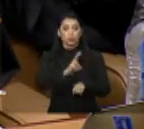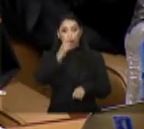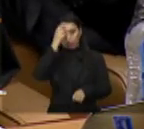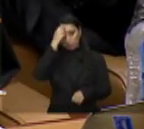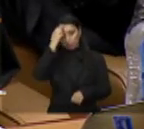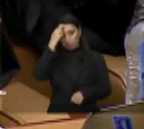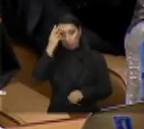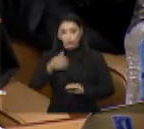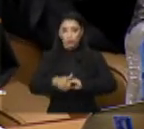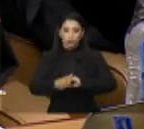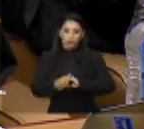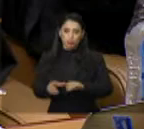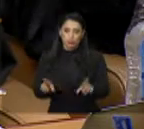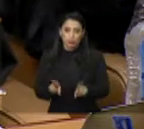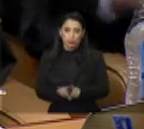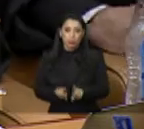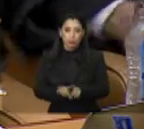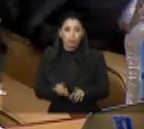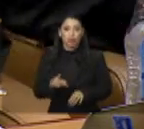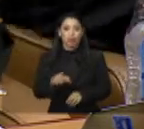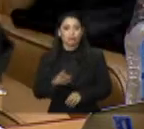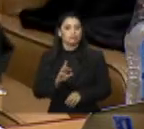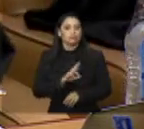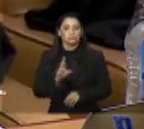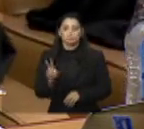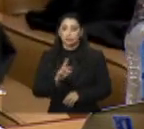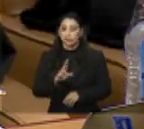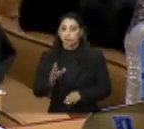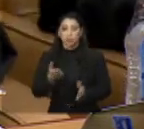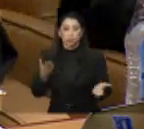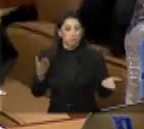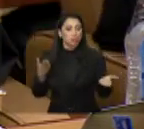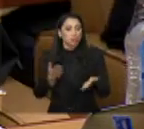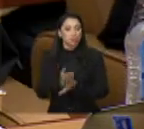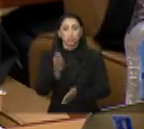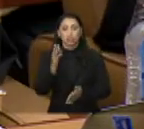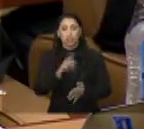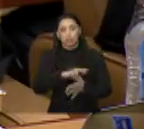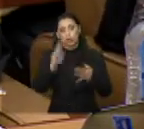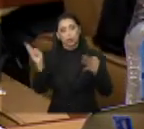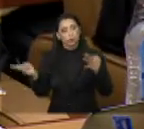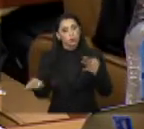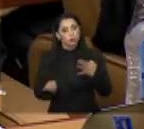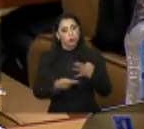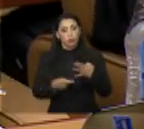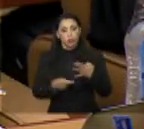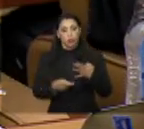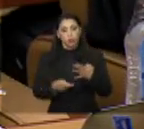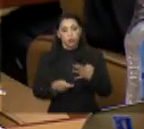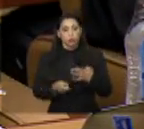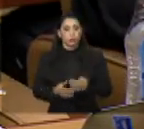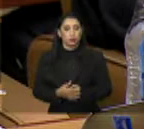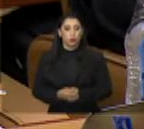se manifestou pela negativa de provimento ao recurso extraordinário